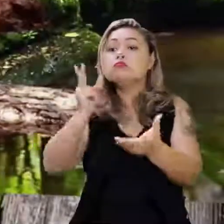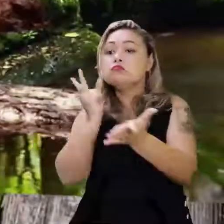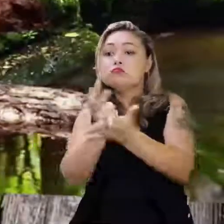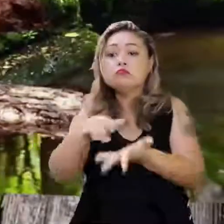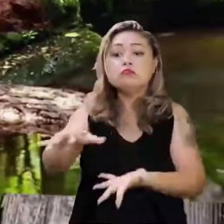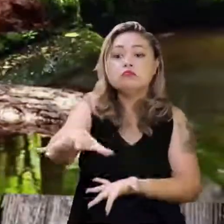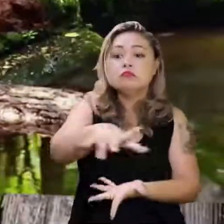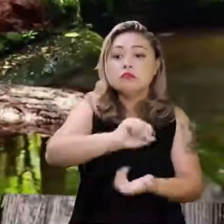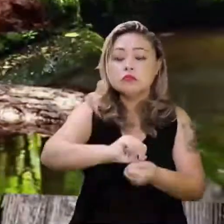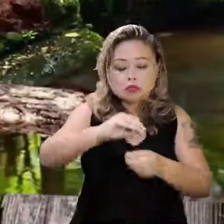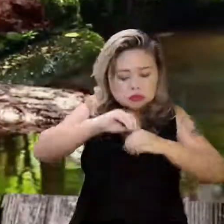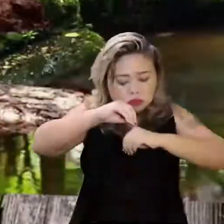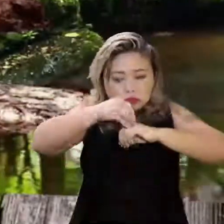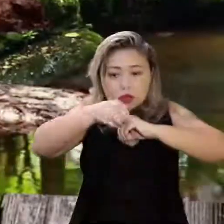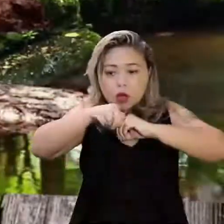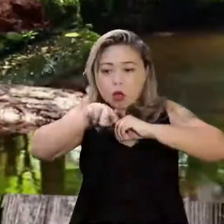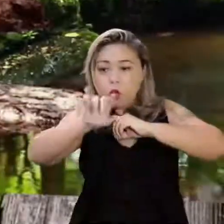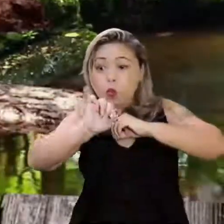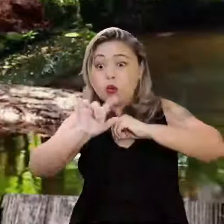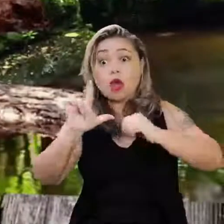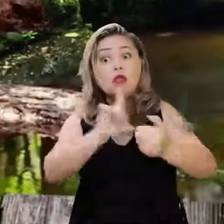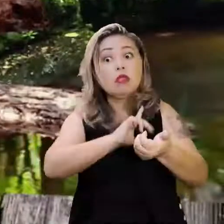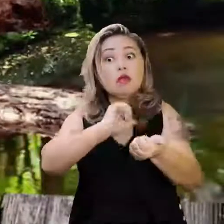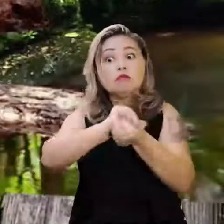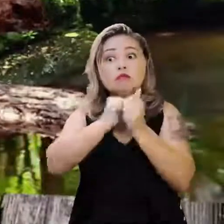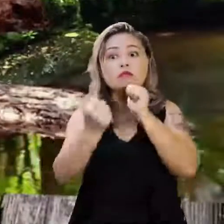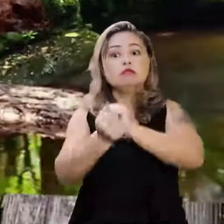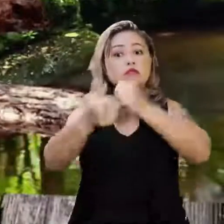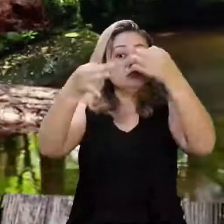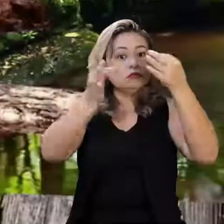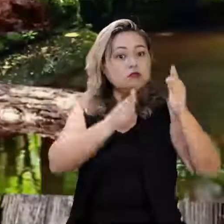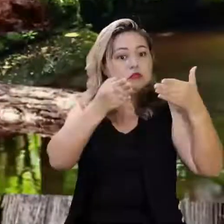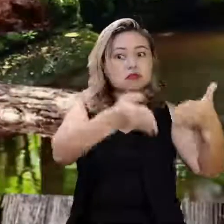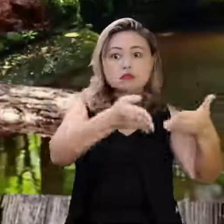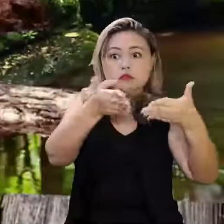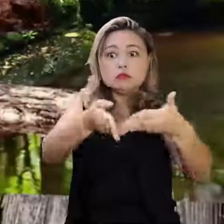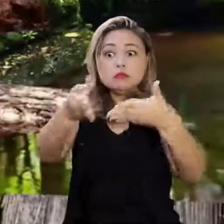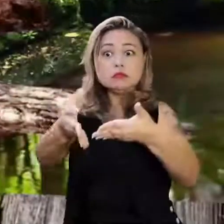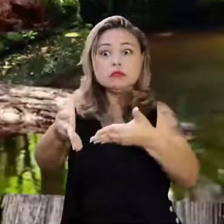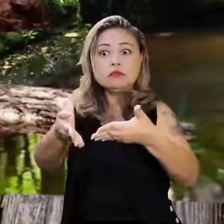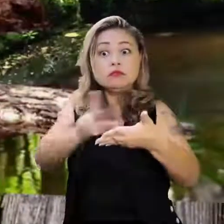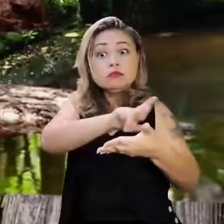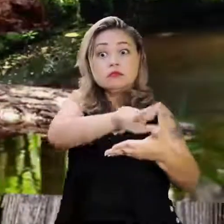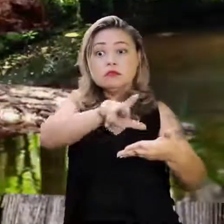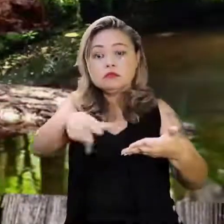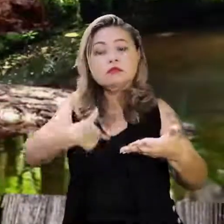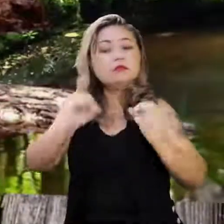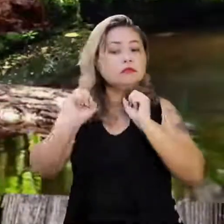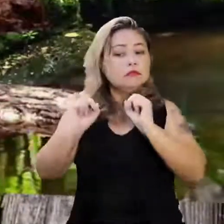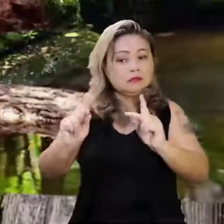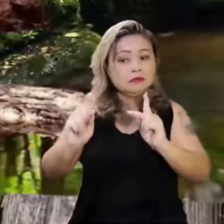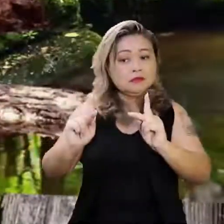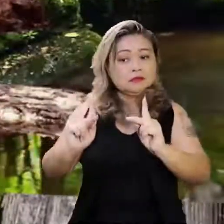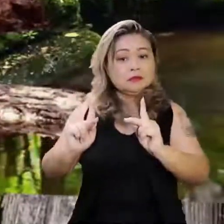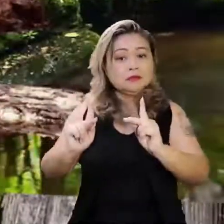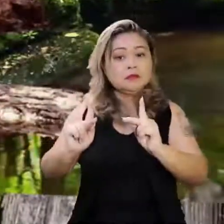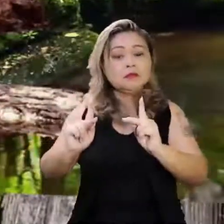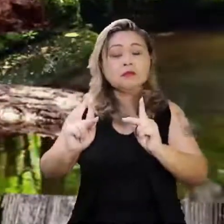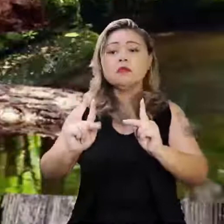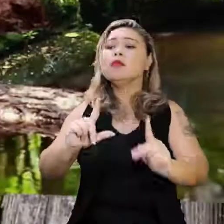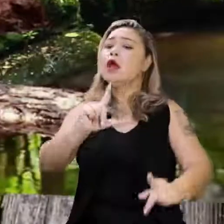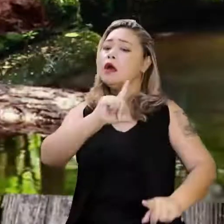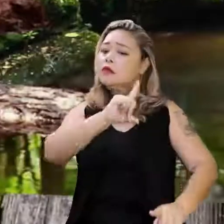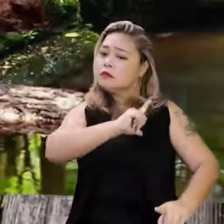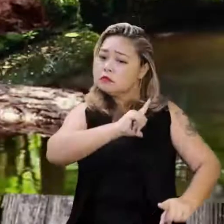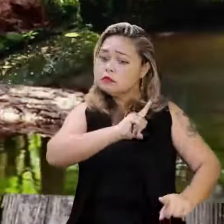esses organismos sofram adaptações distintas. Tá bom? Ok. Havendo